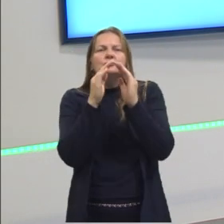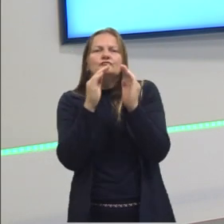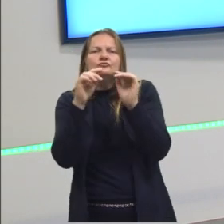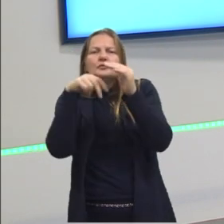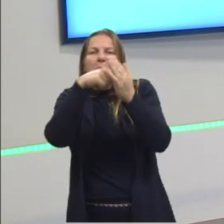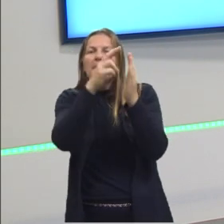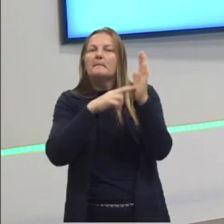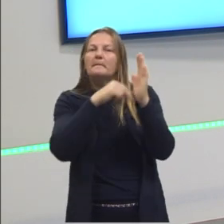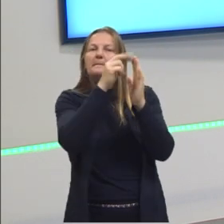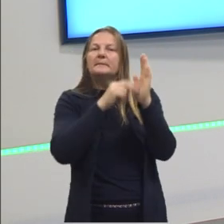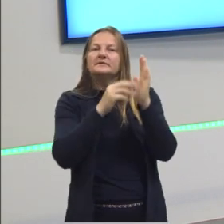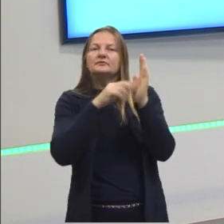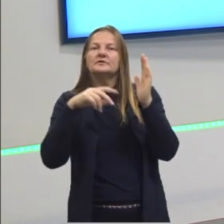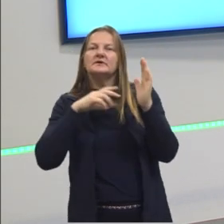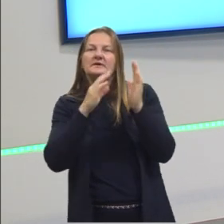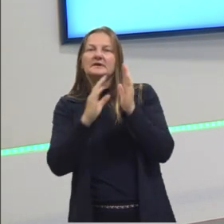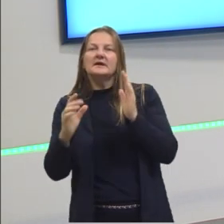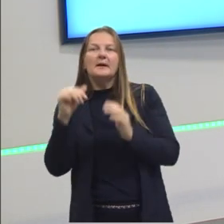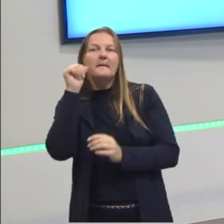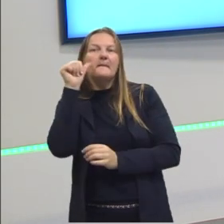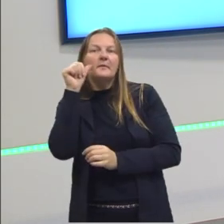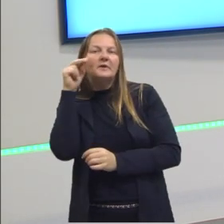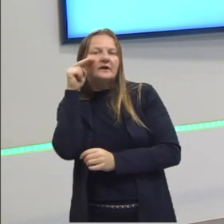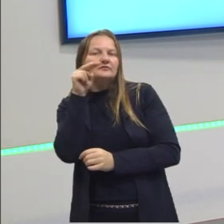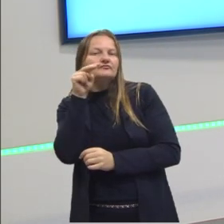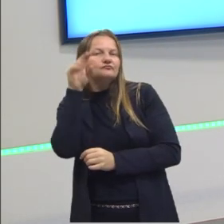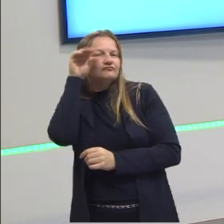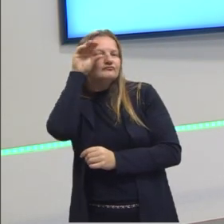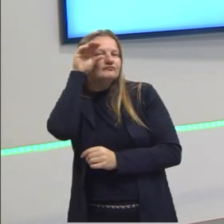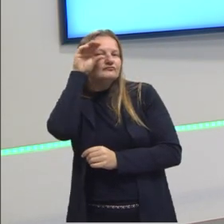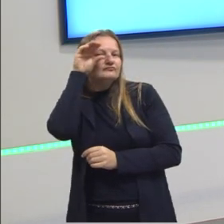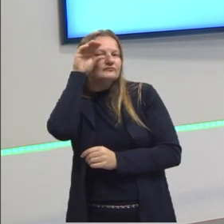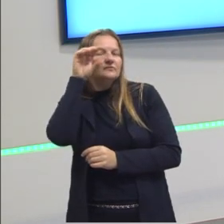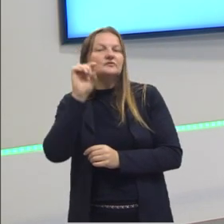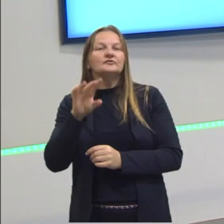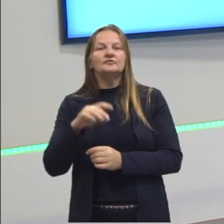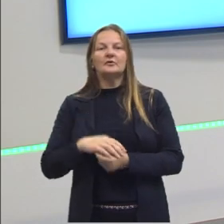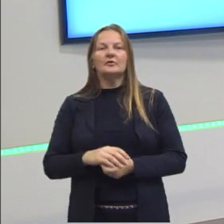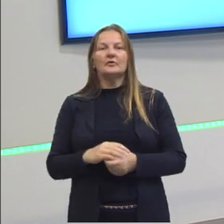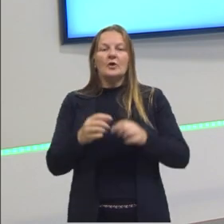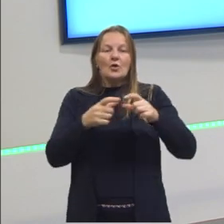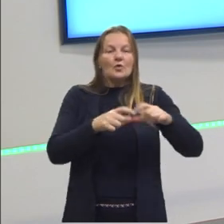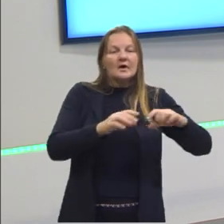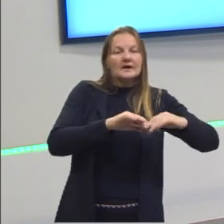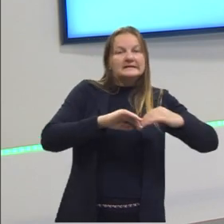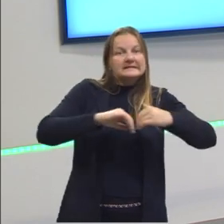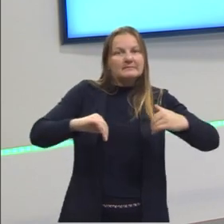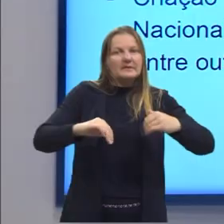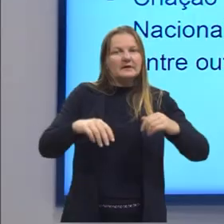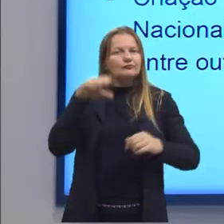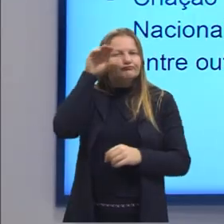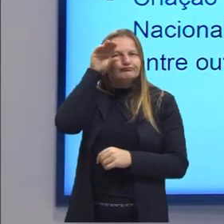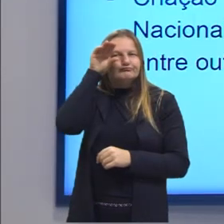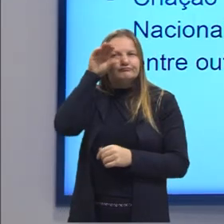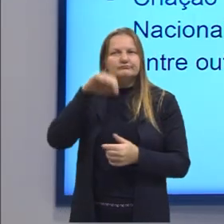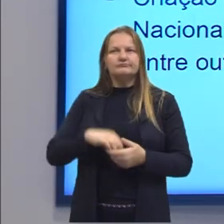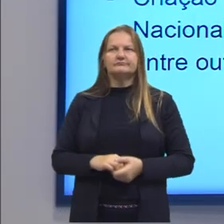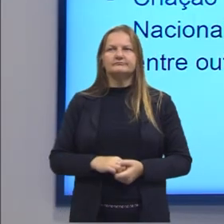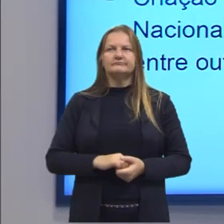Só assistindo tem algumas mulheres da corte né mas elas estão em outro espaço ali